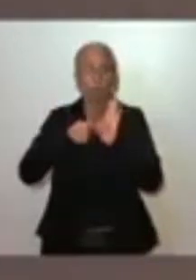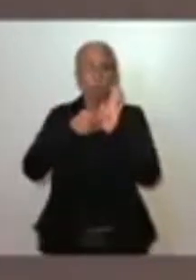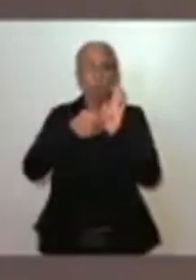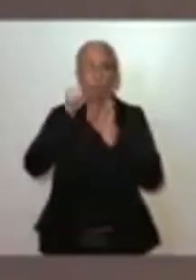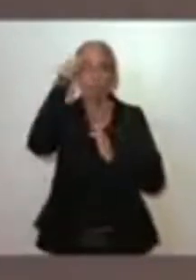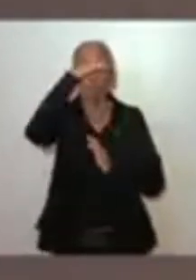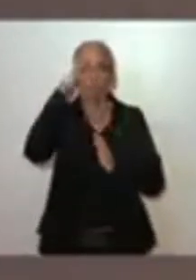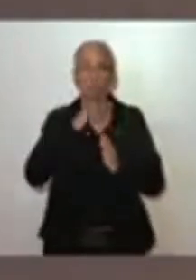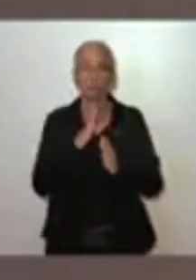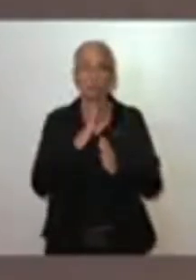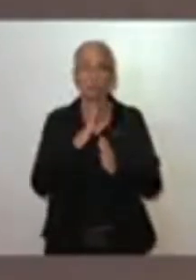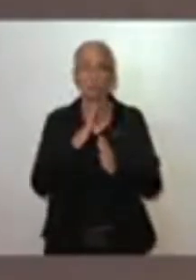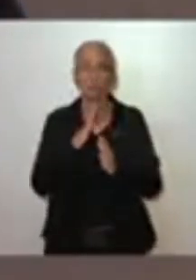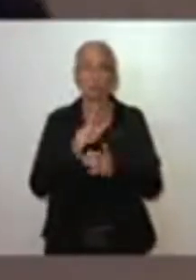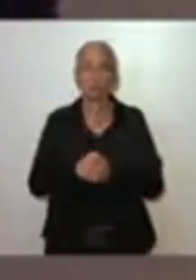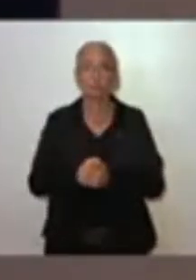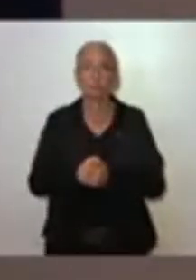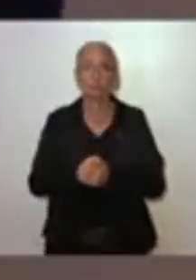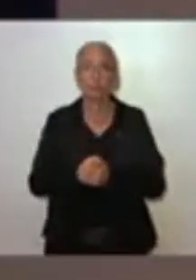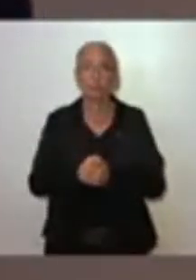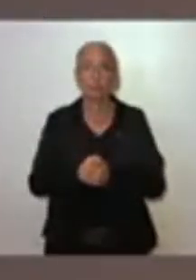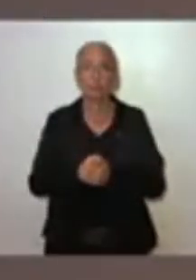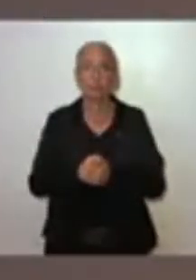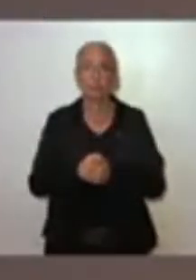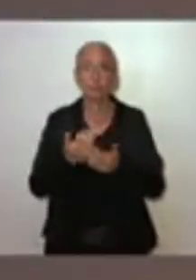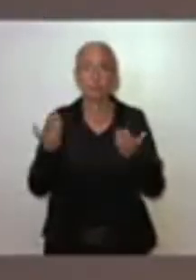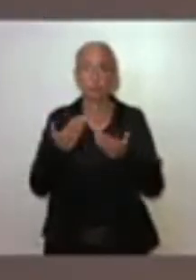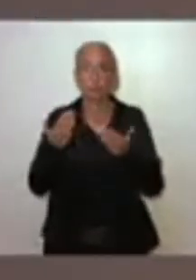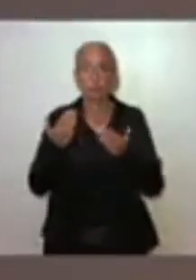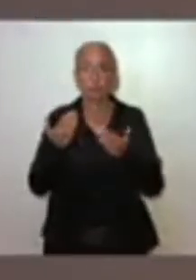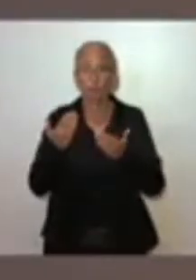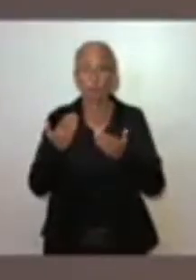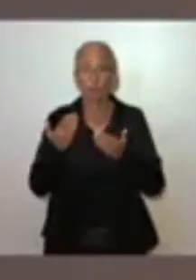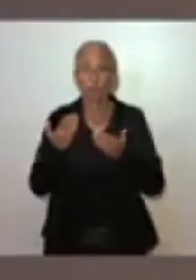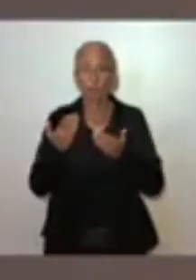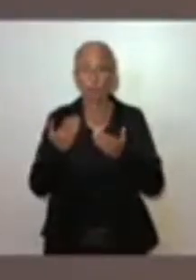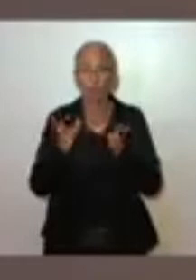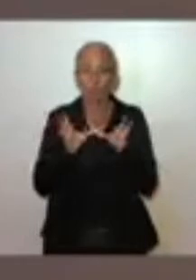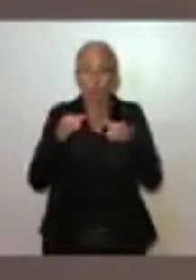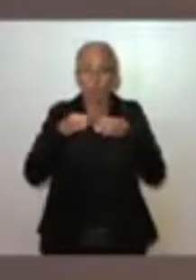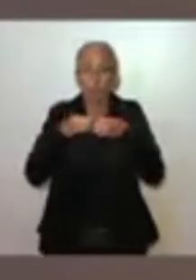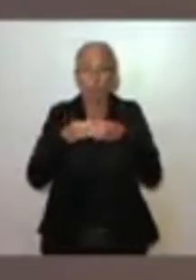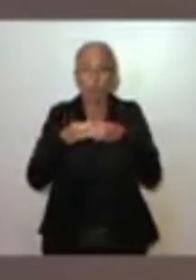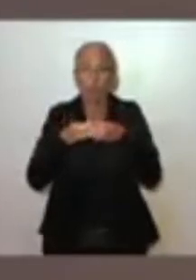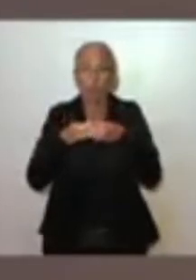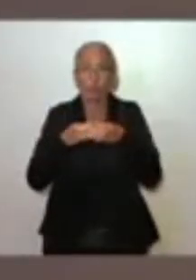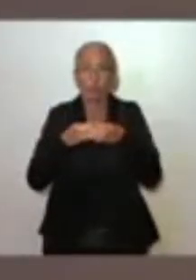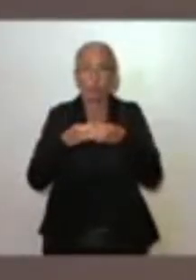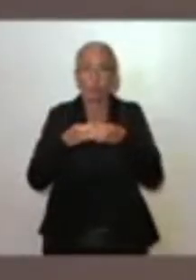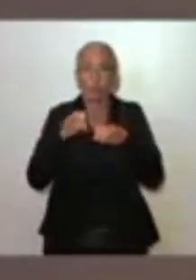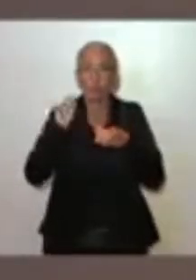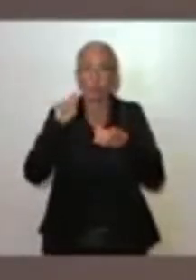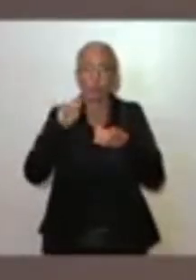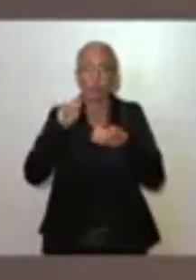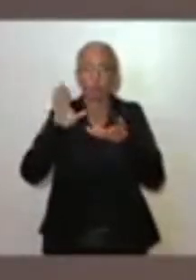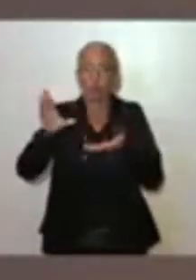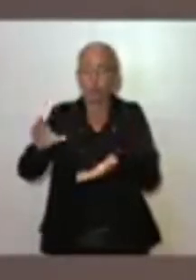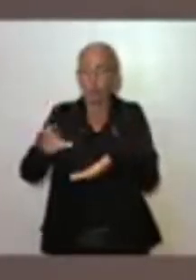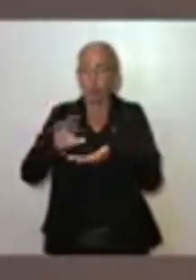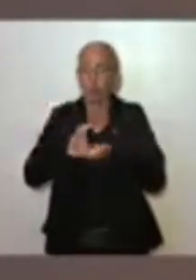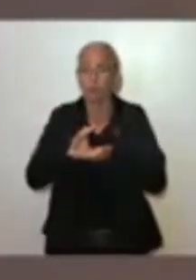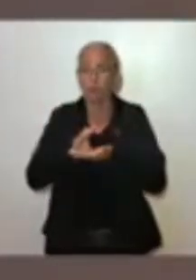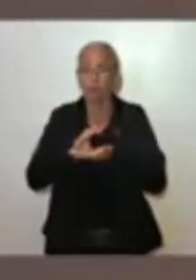Brasil a superestrutura no plano das instituições Nós não fomos herdeiros